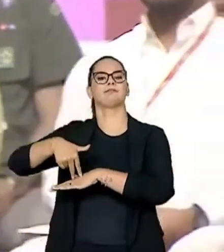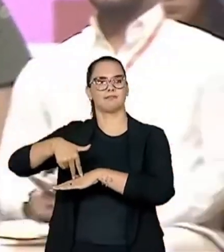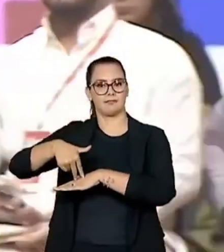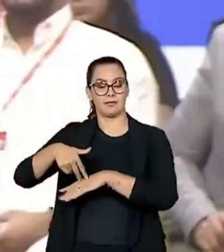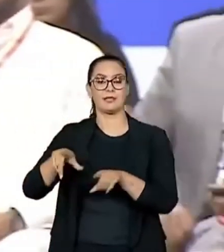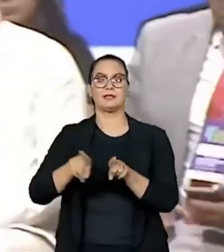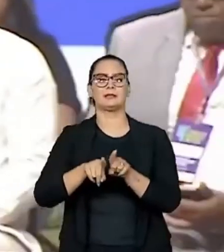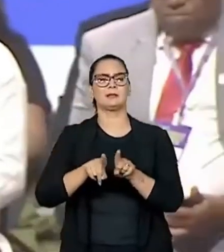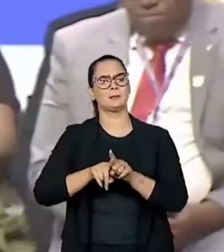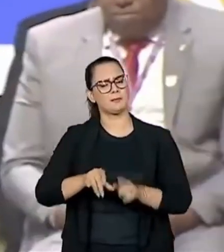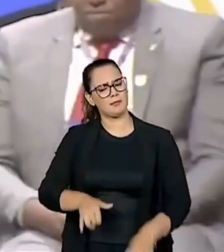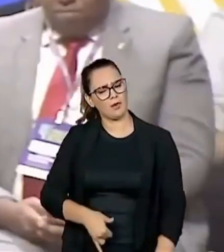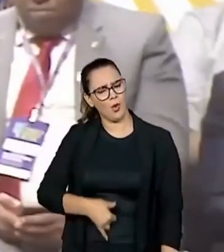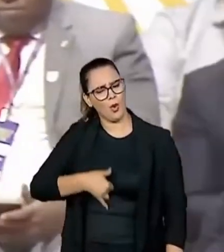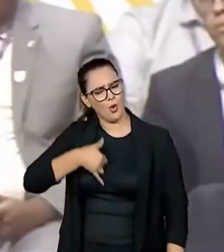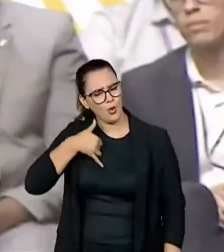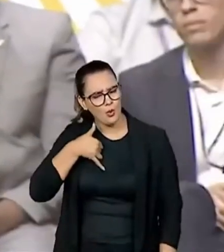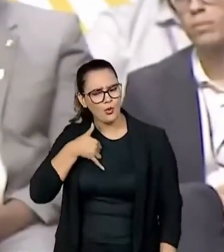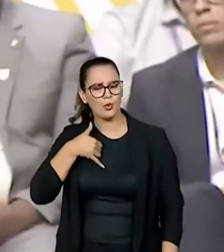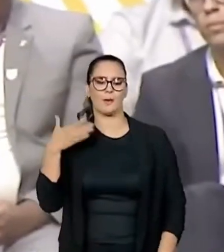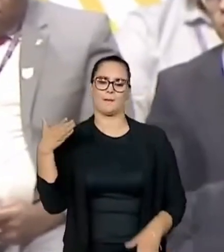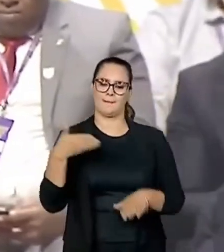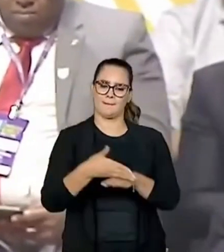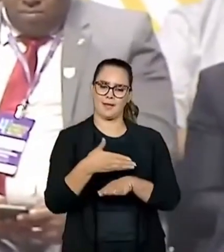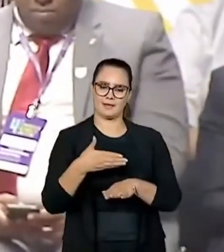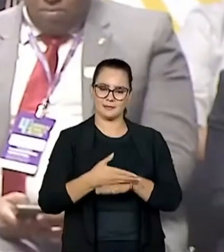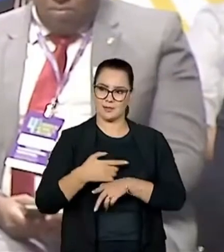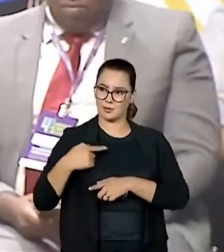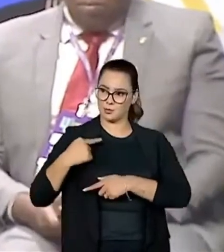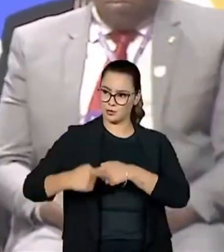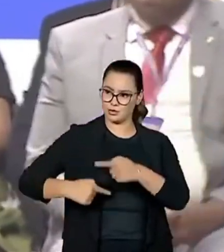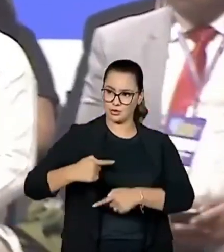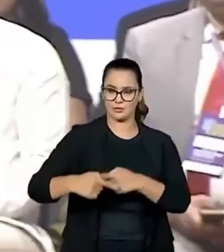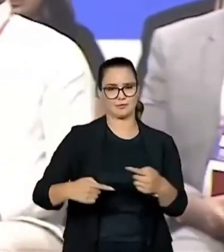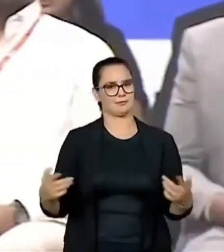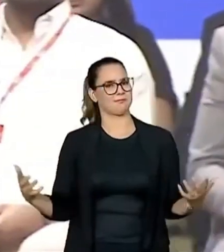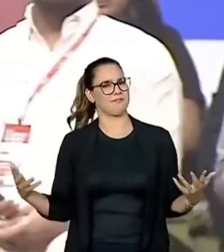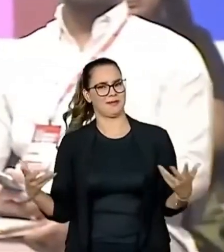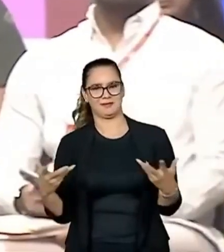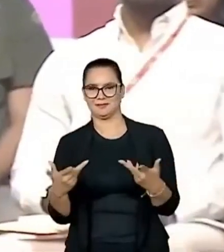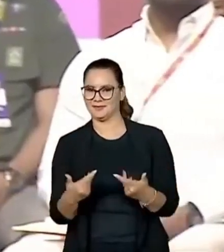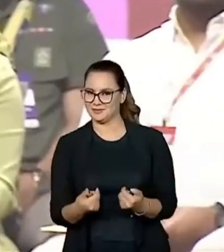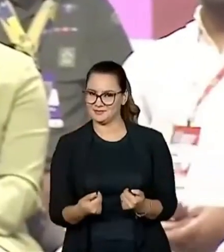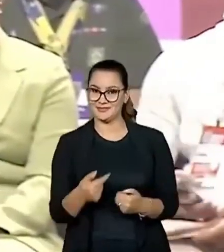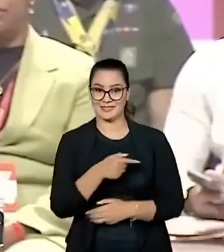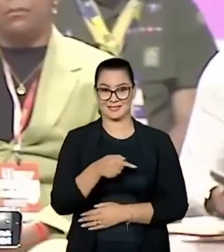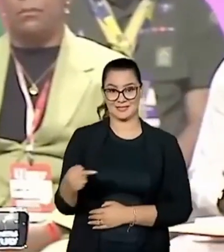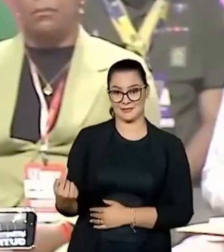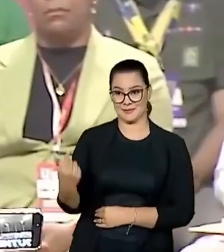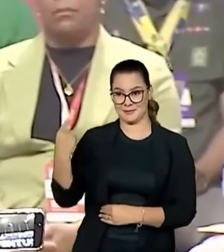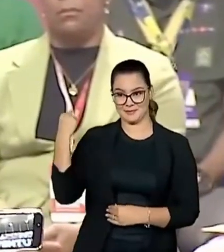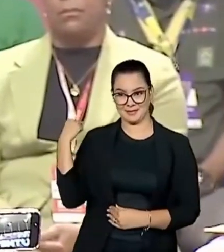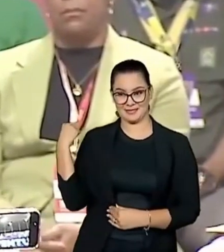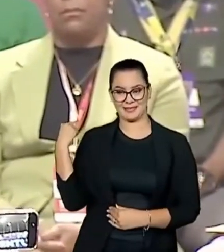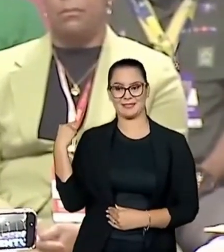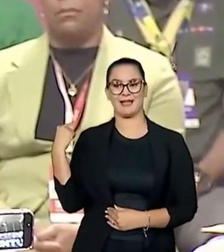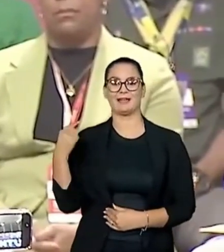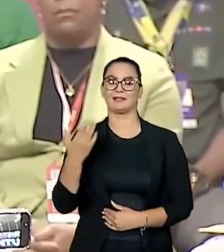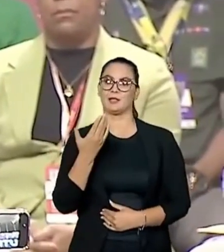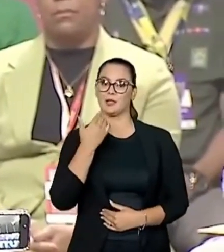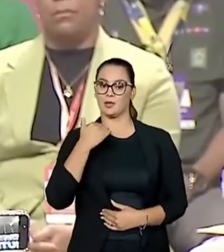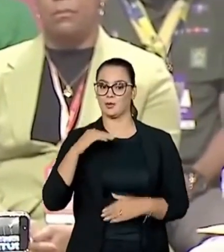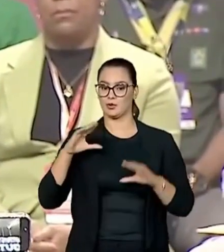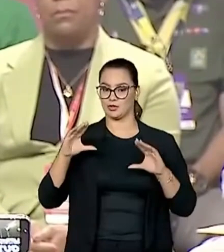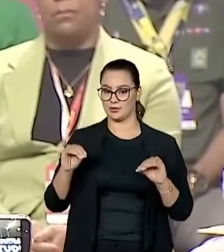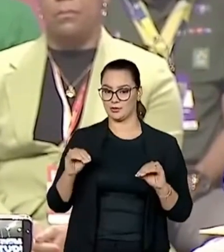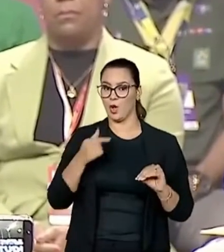Segundo, por ter o orgulho de participar de uma geração extraordinária. Semana passada, eu jantei com o